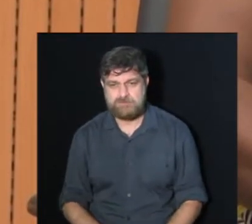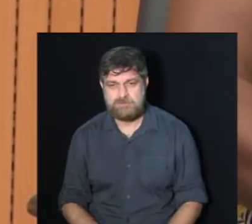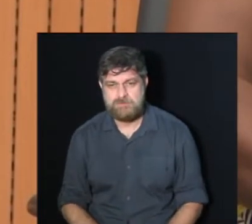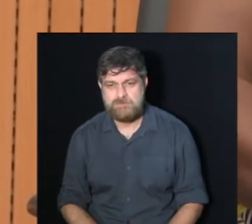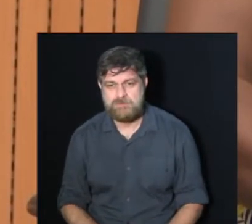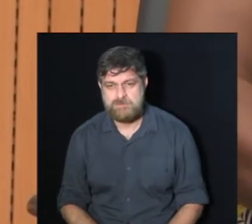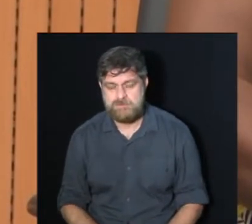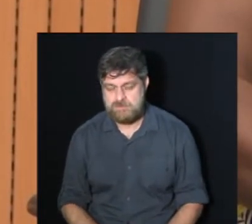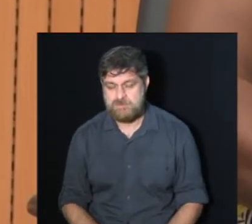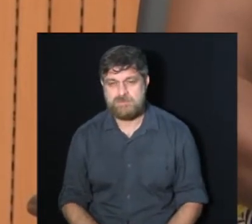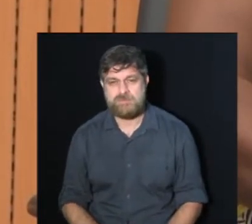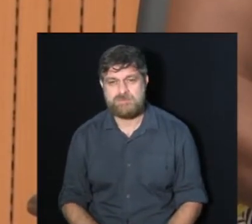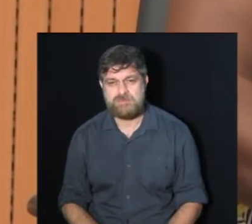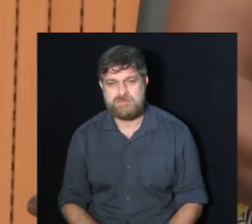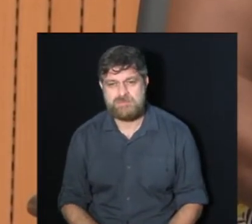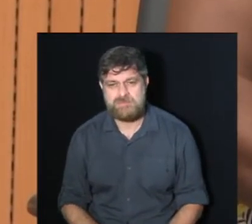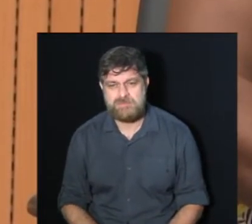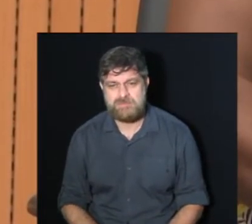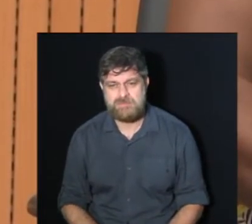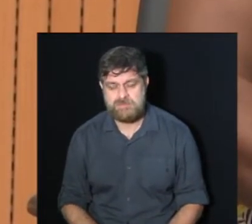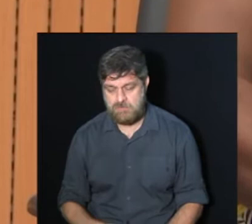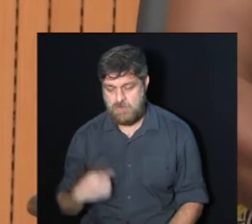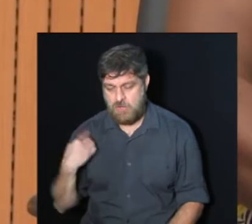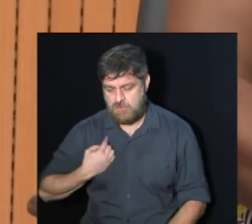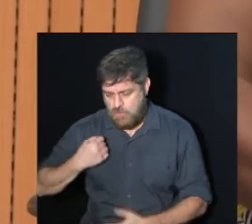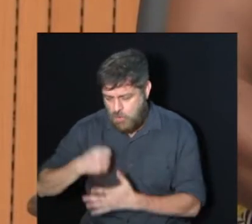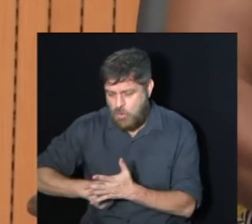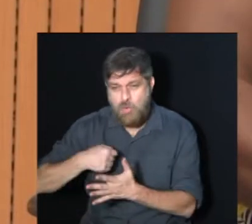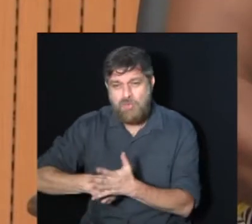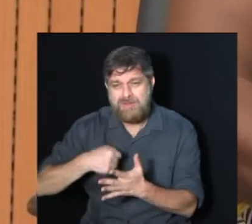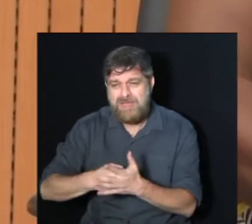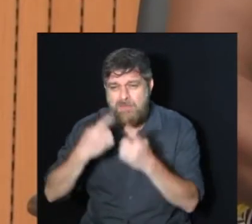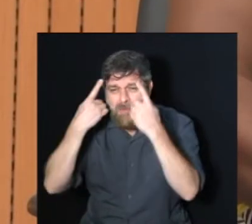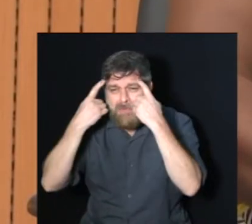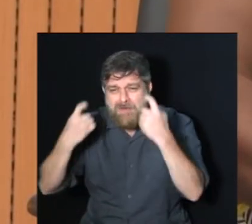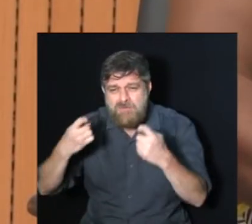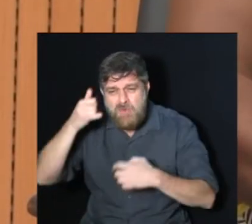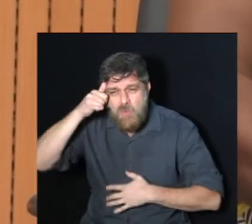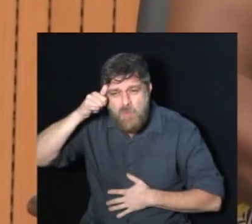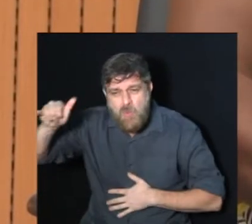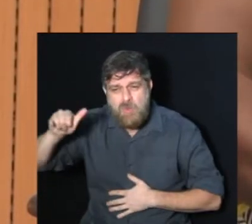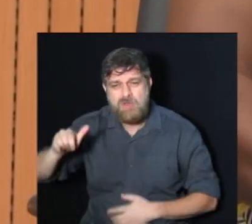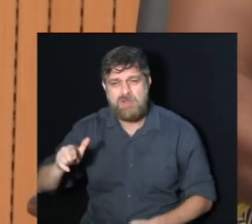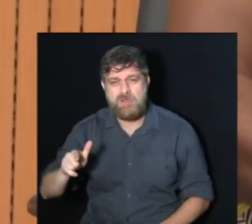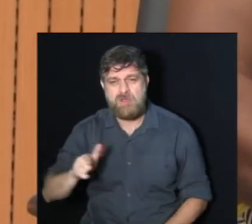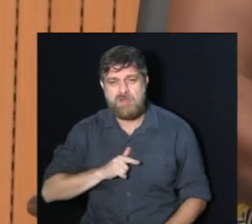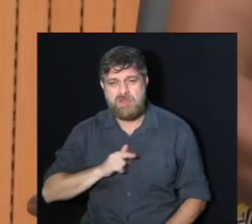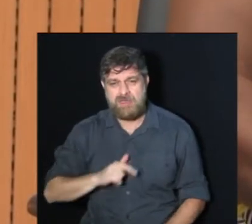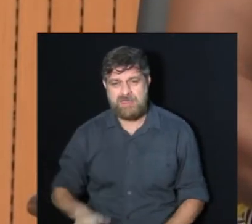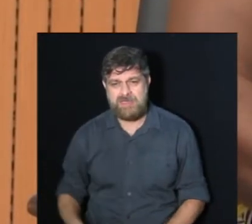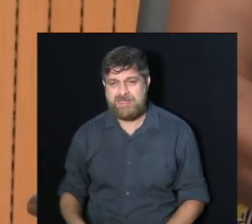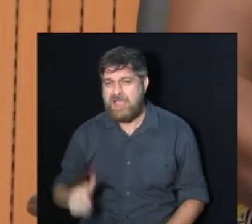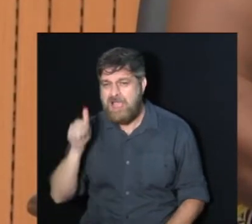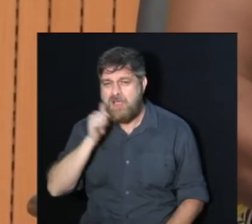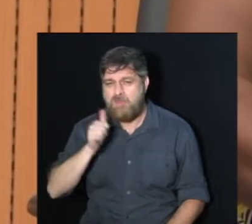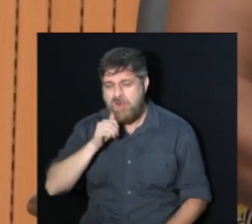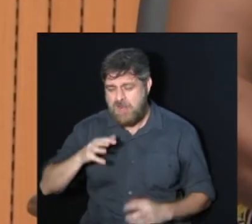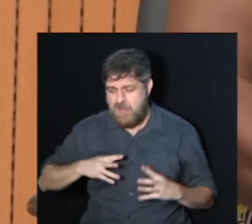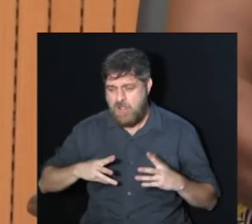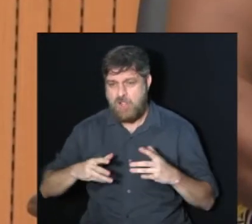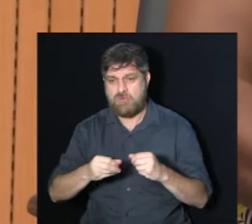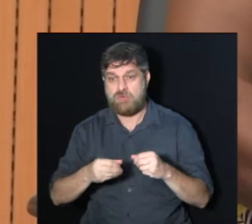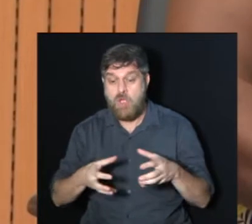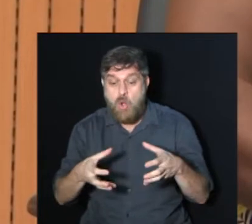que nós buscamos, a luta contra a violência, eu vou separar de todas as mulheres, eu vou separar as